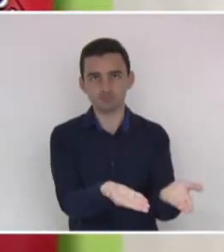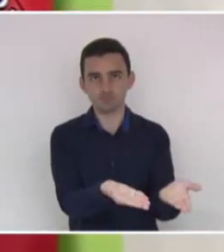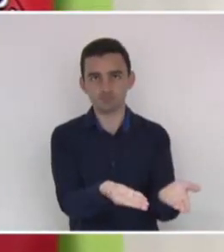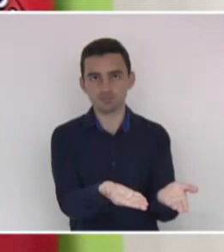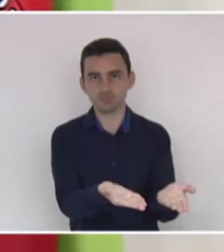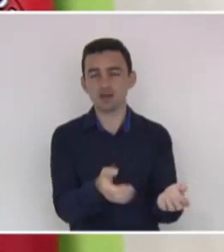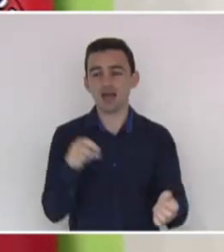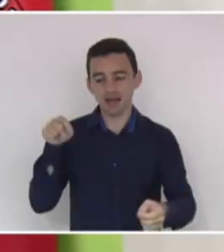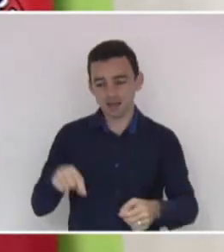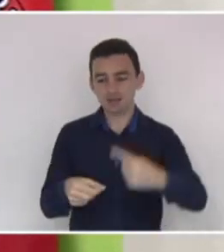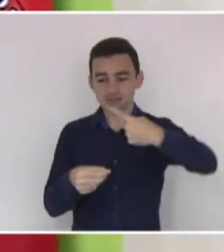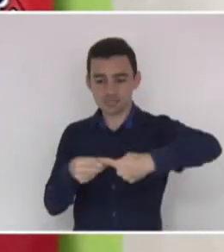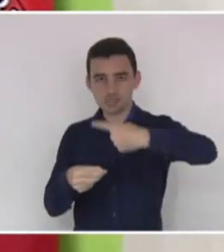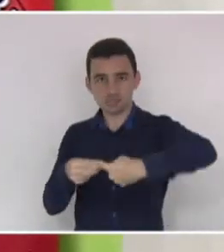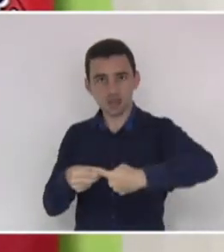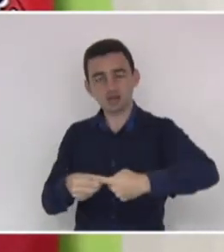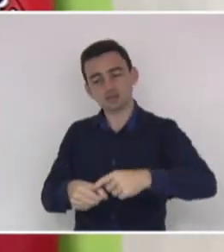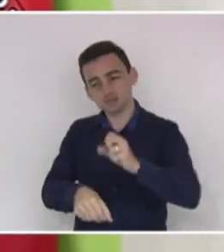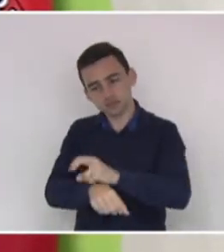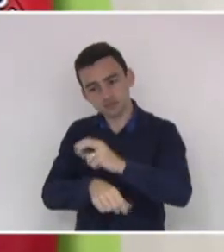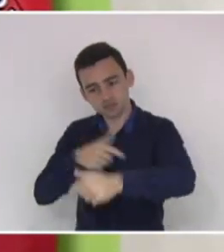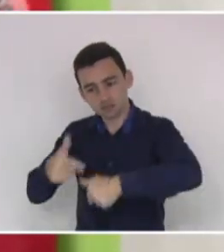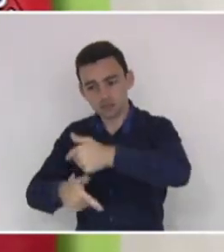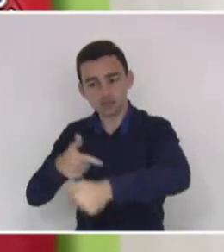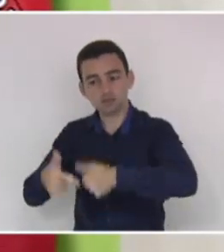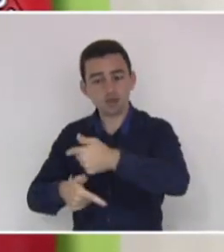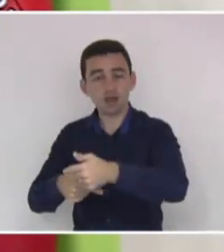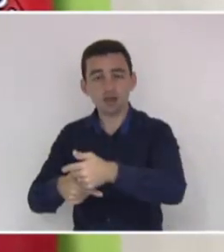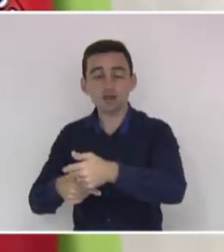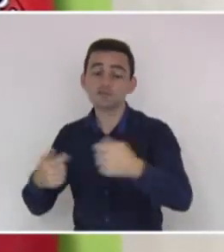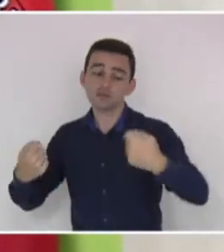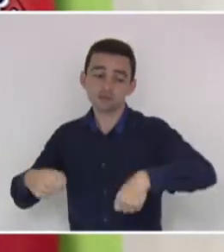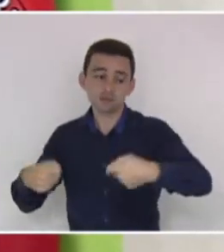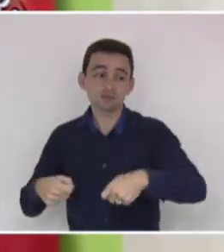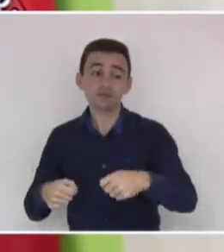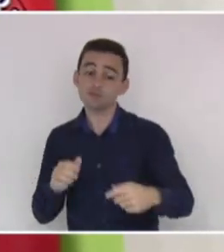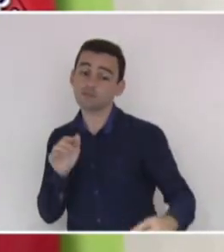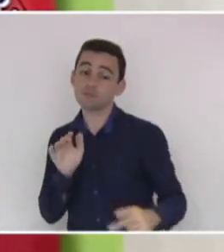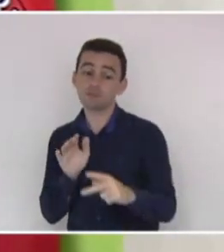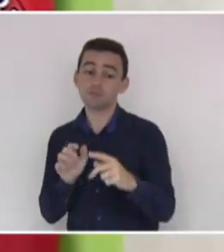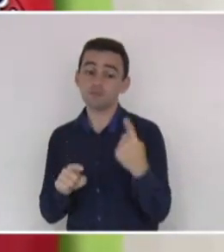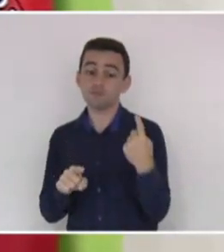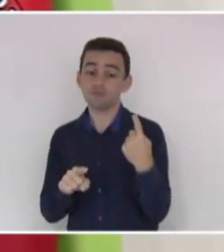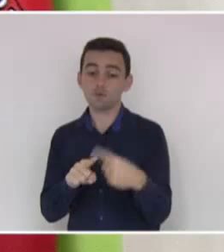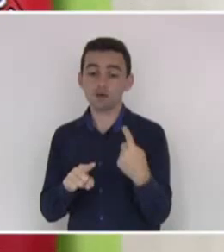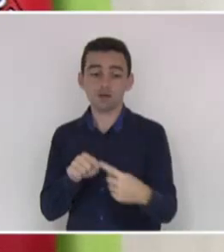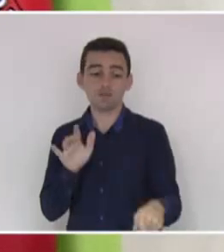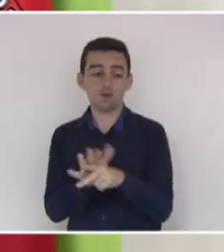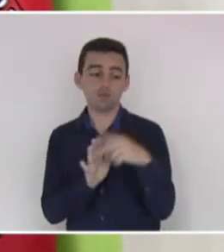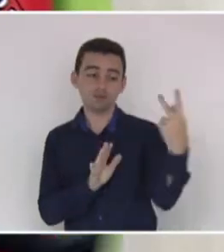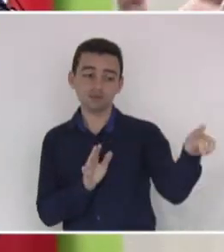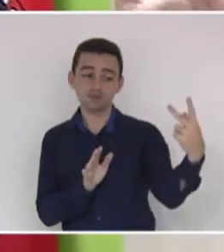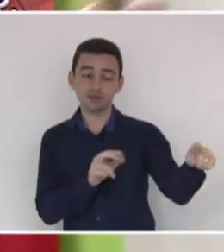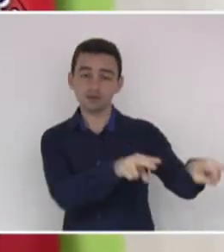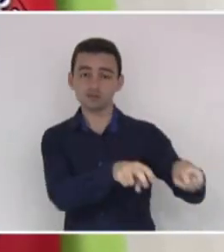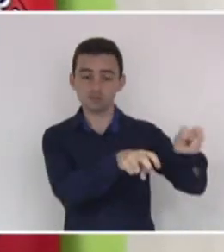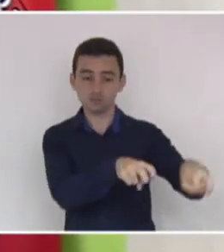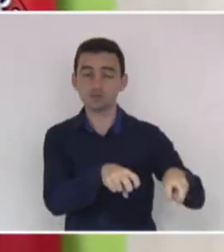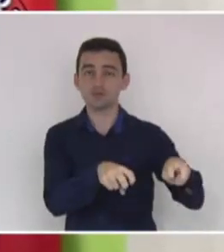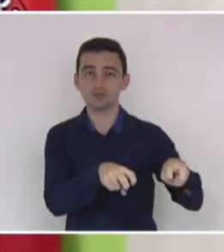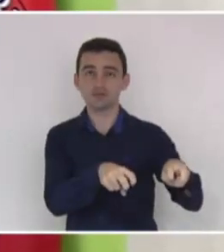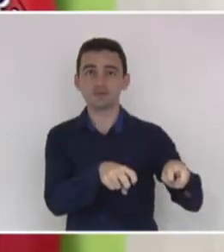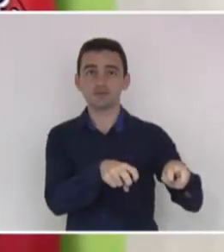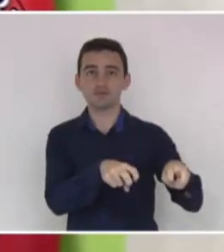na cidade são também empregos de matérias-primas gerados nas propriedades rurais. E vejo com